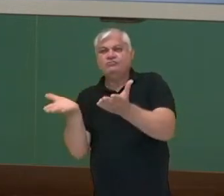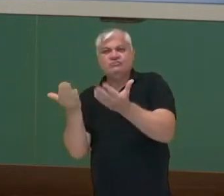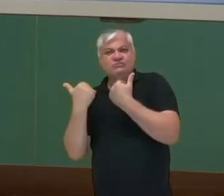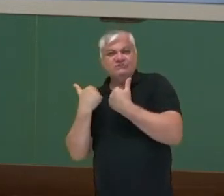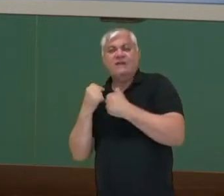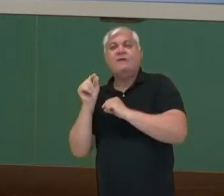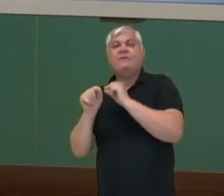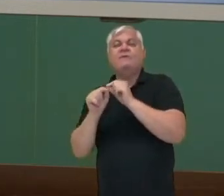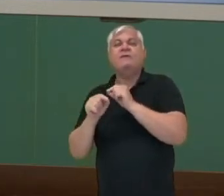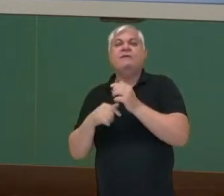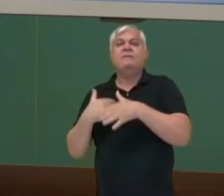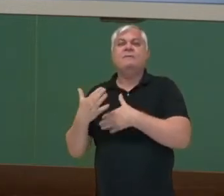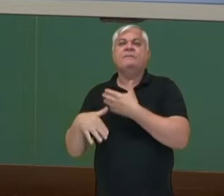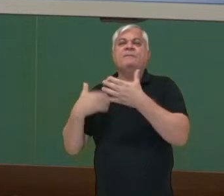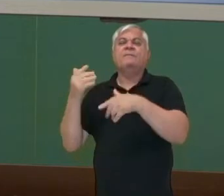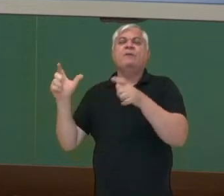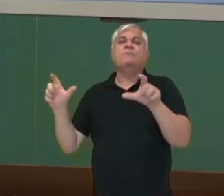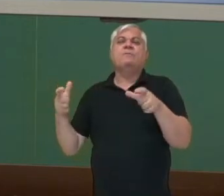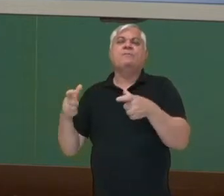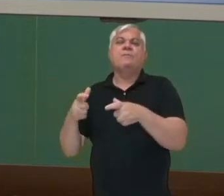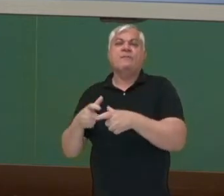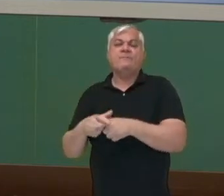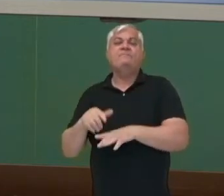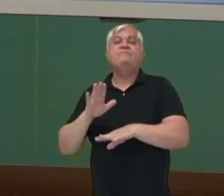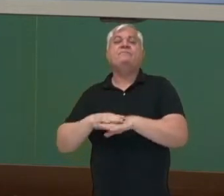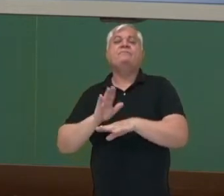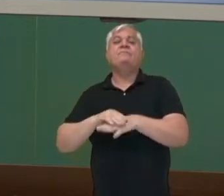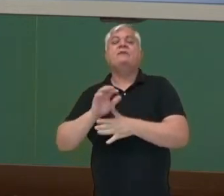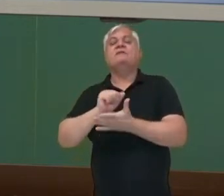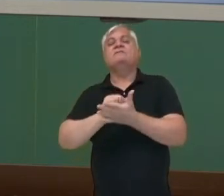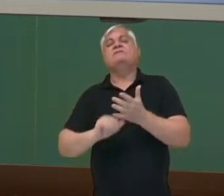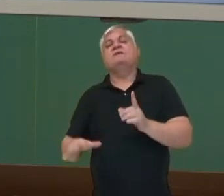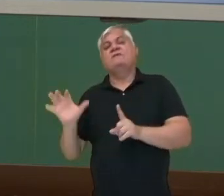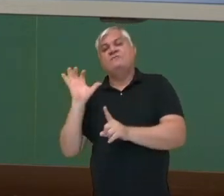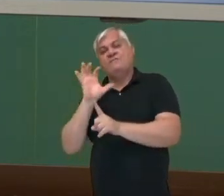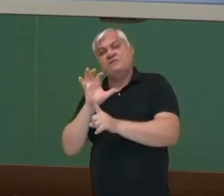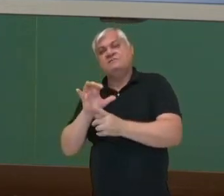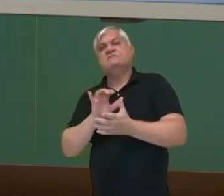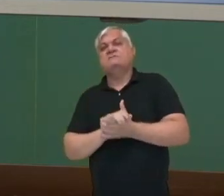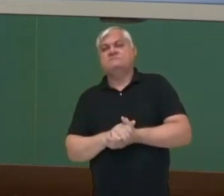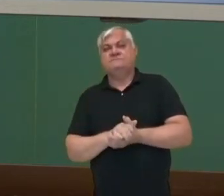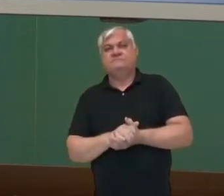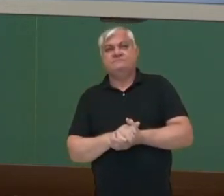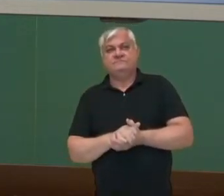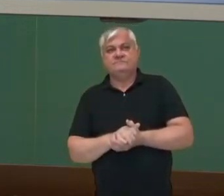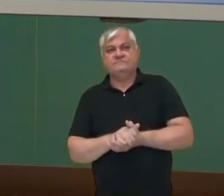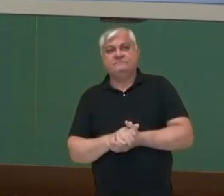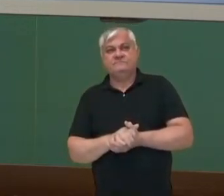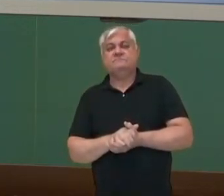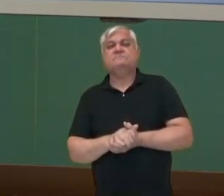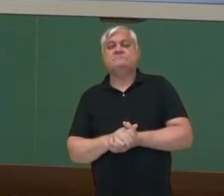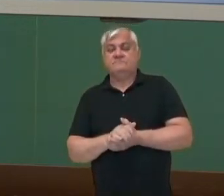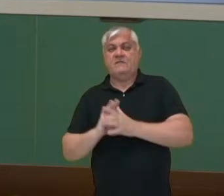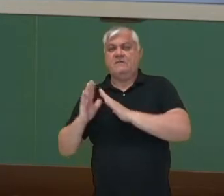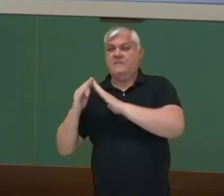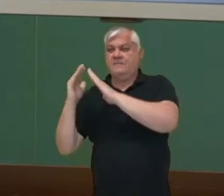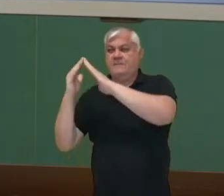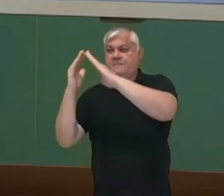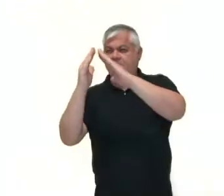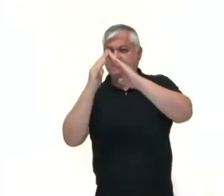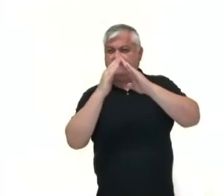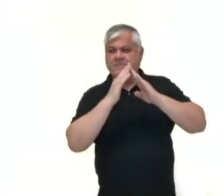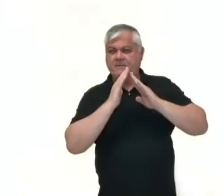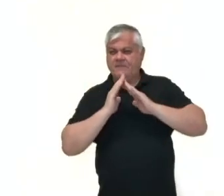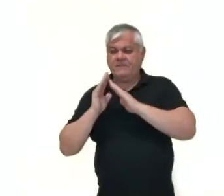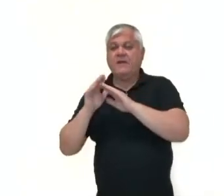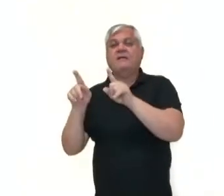como aconteceu esse processo. Que atividades influenciaram nisso? Recapitulando então, urbanização e industrialização,